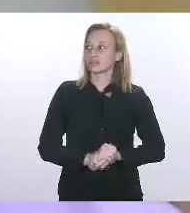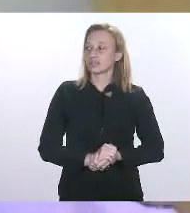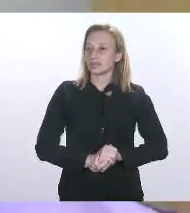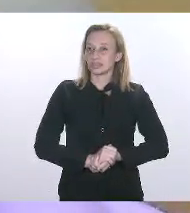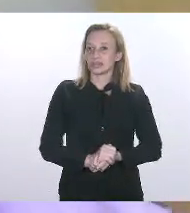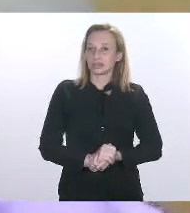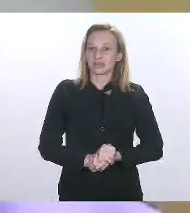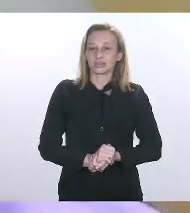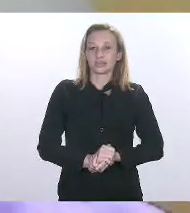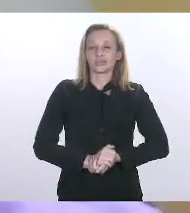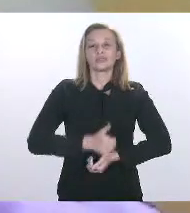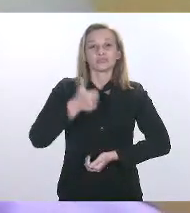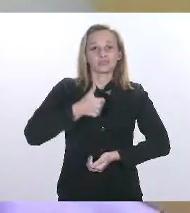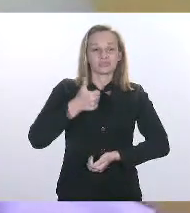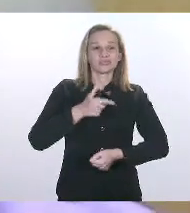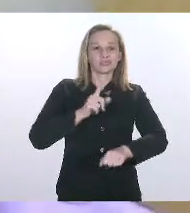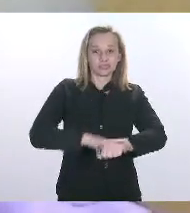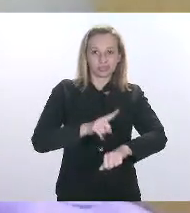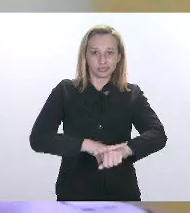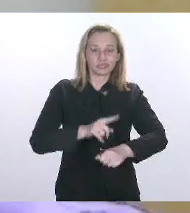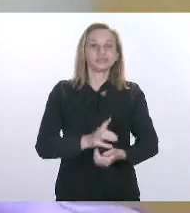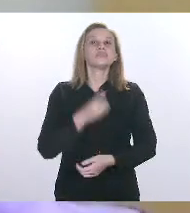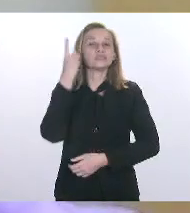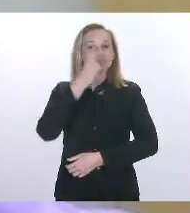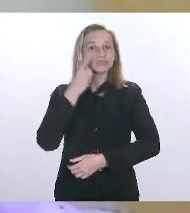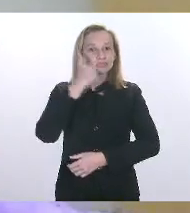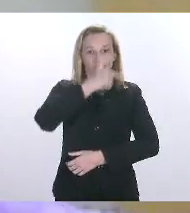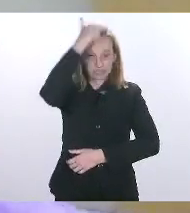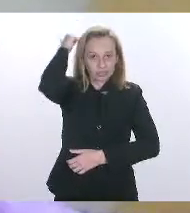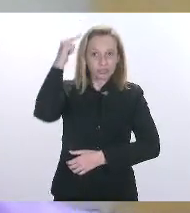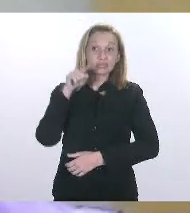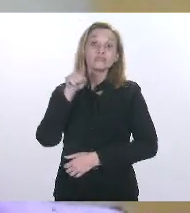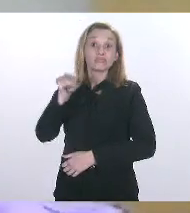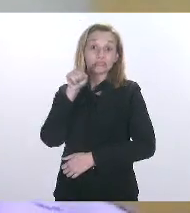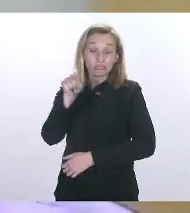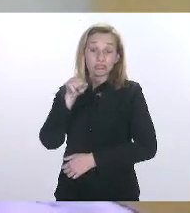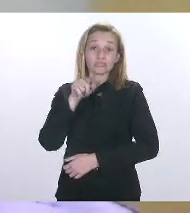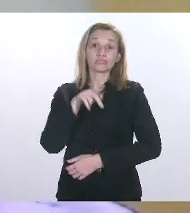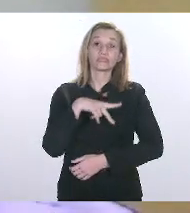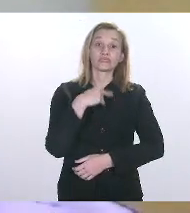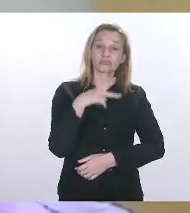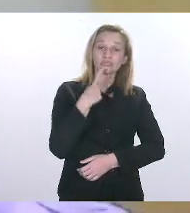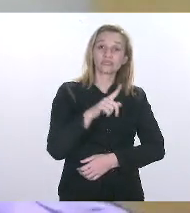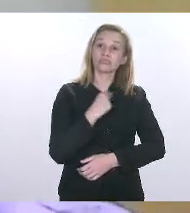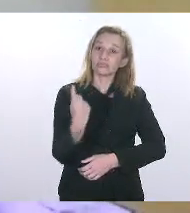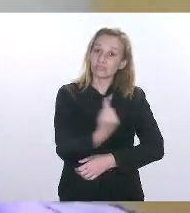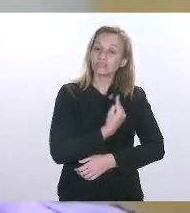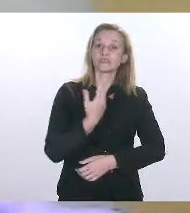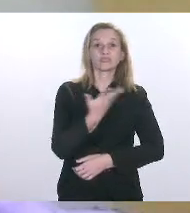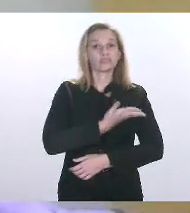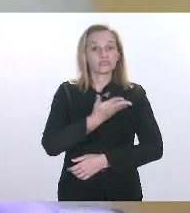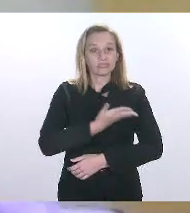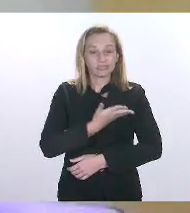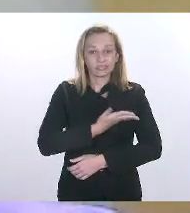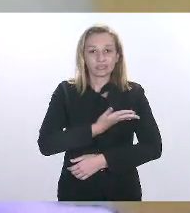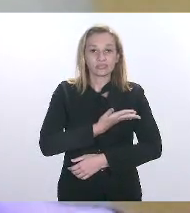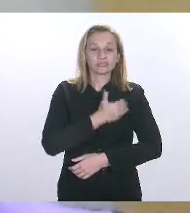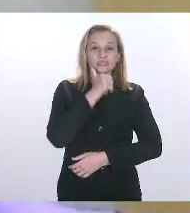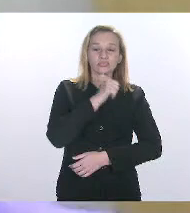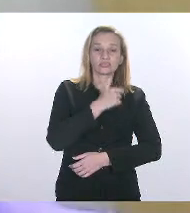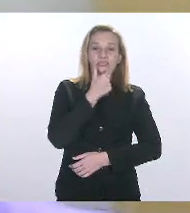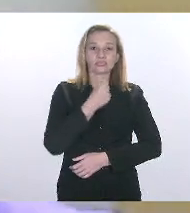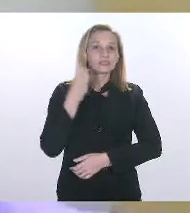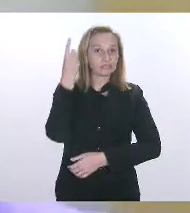subscrevendo a primeira parte da intervenção do deputado Luiz Paulo, em que ele cumprimentou os nossos colegas e as nossas colegas